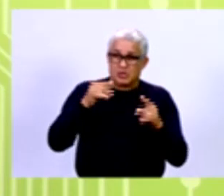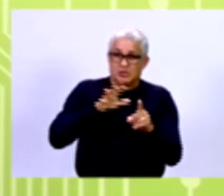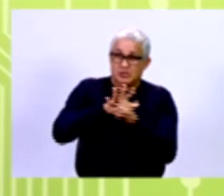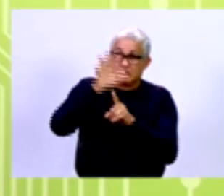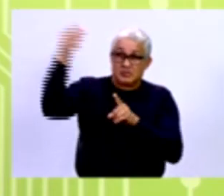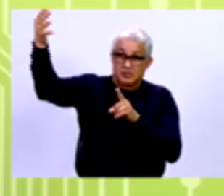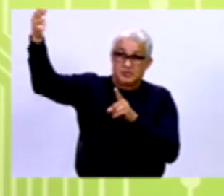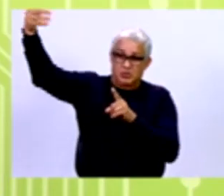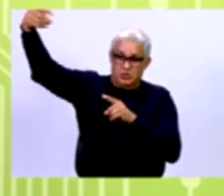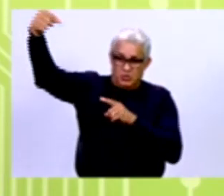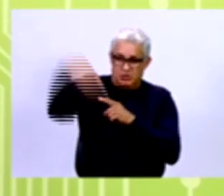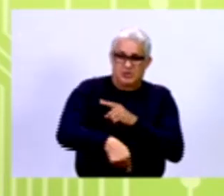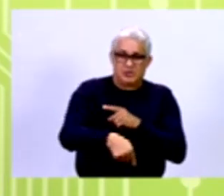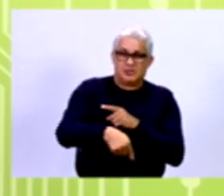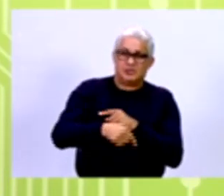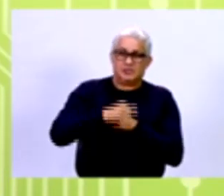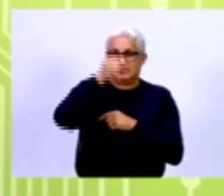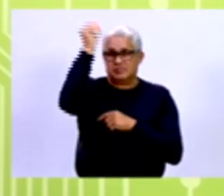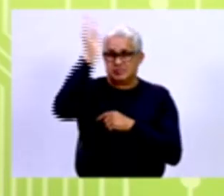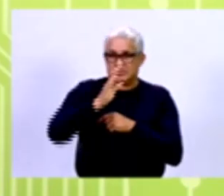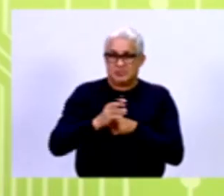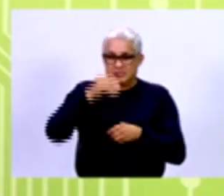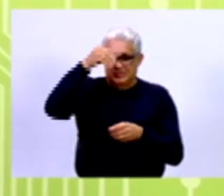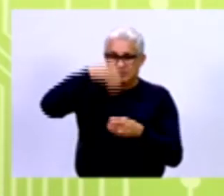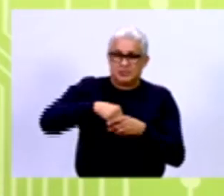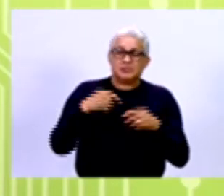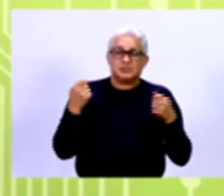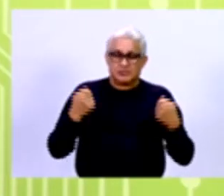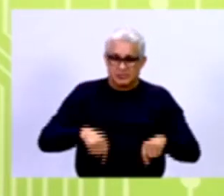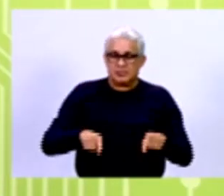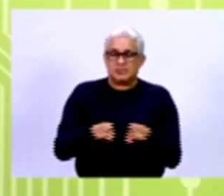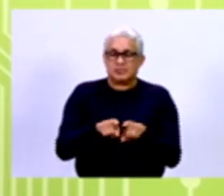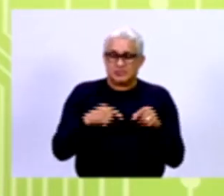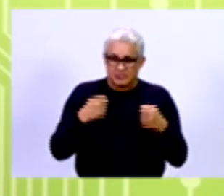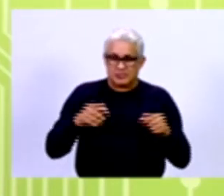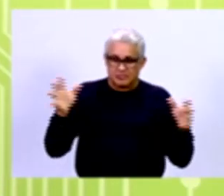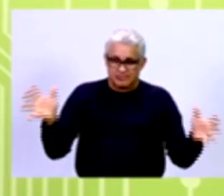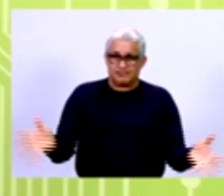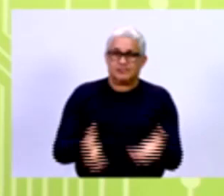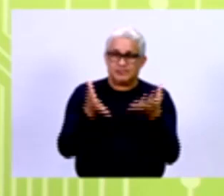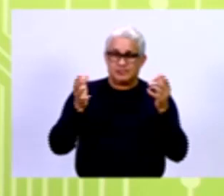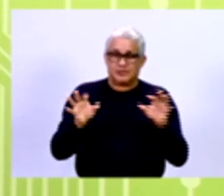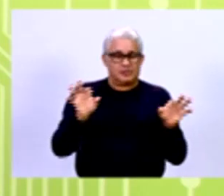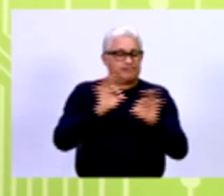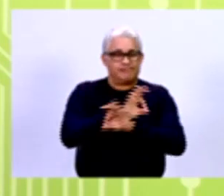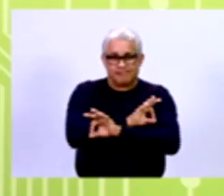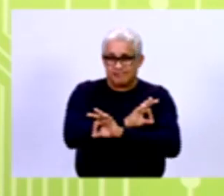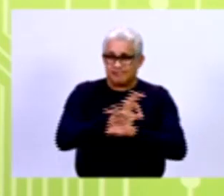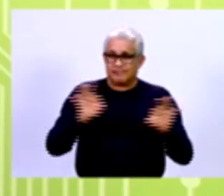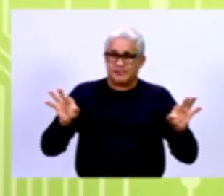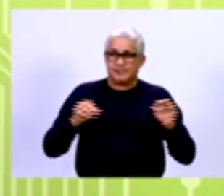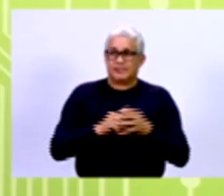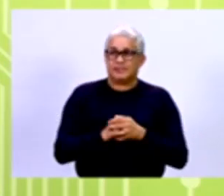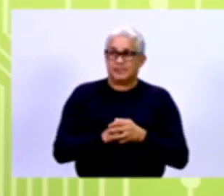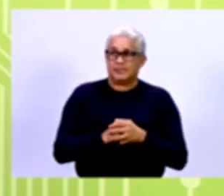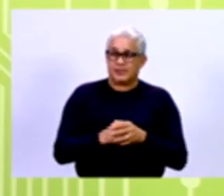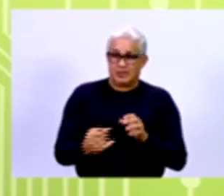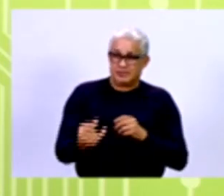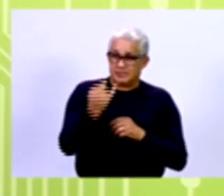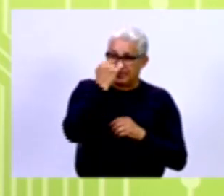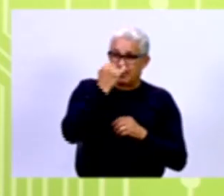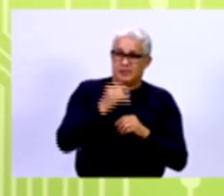O turismo interno brasileiro também precisa ser estimulado, porque é um excelente atrativo,